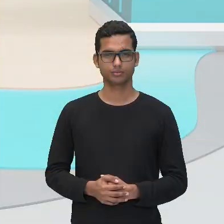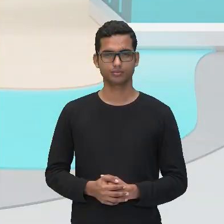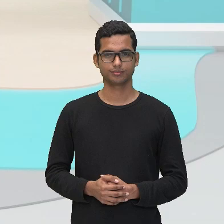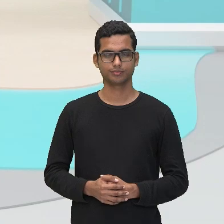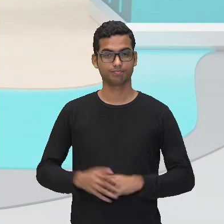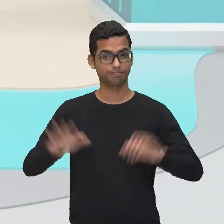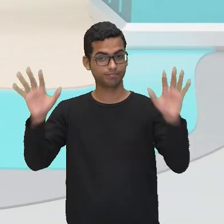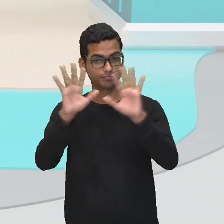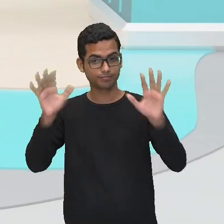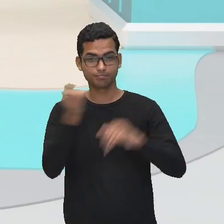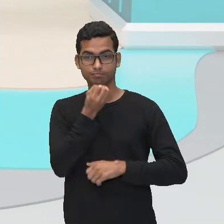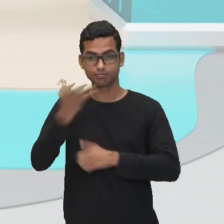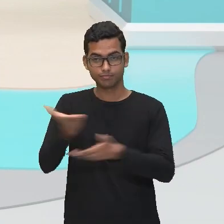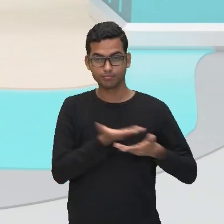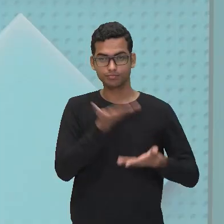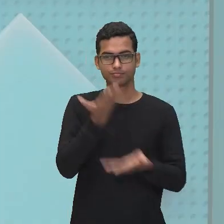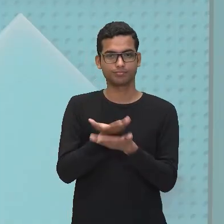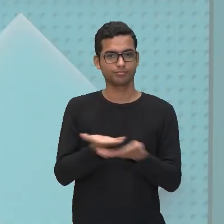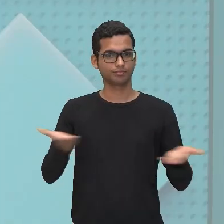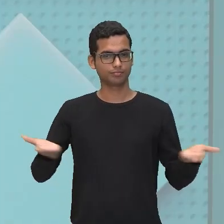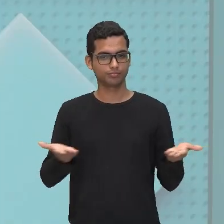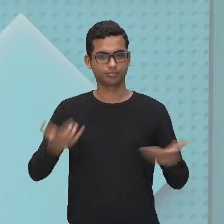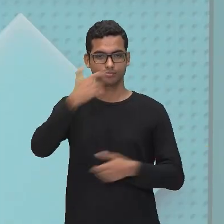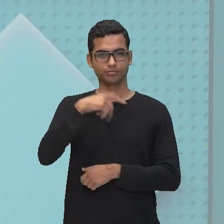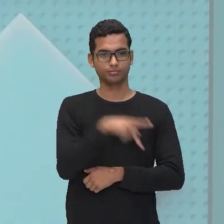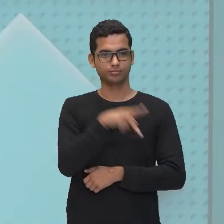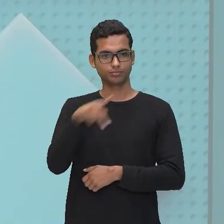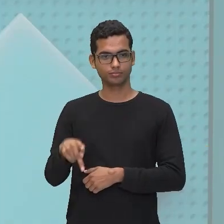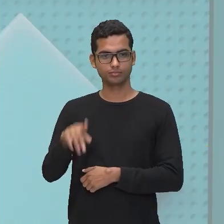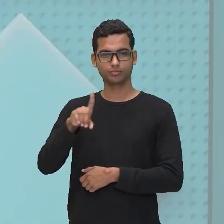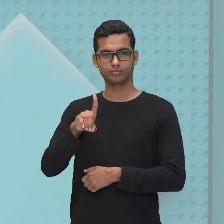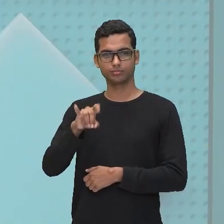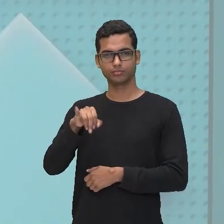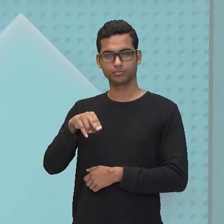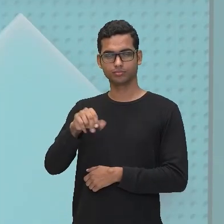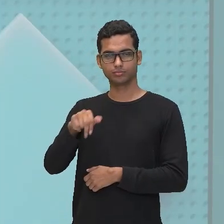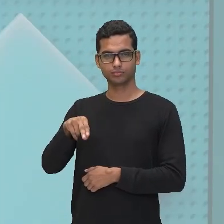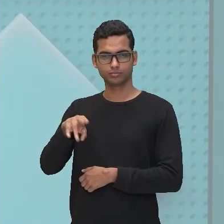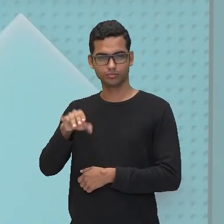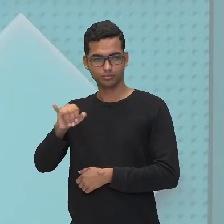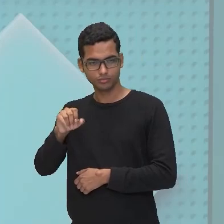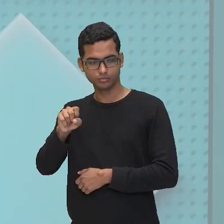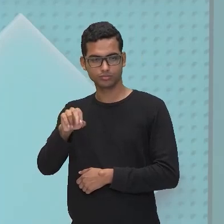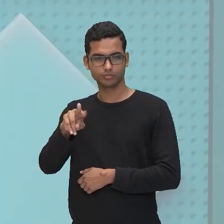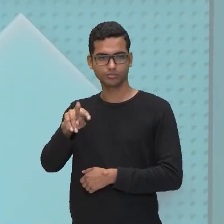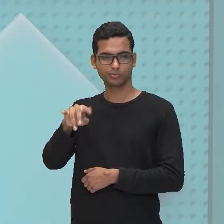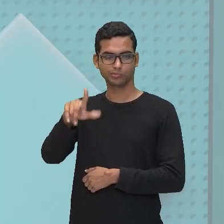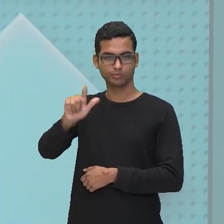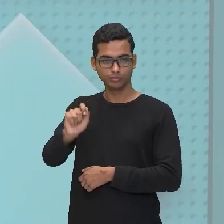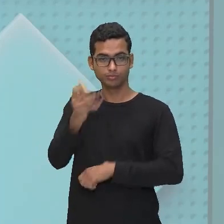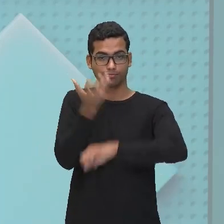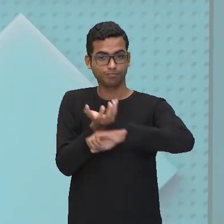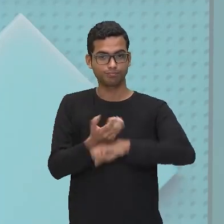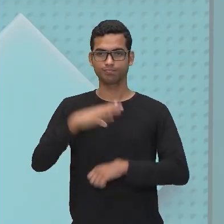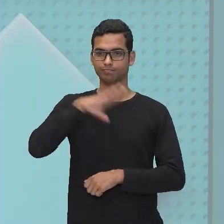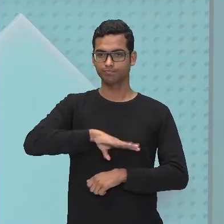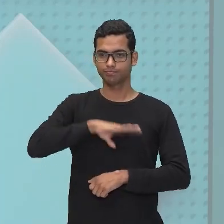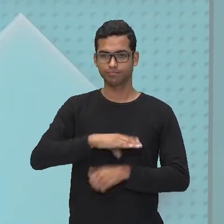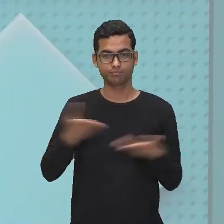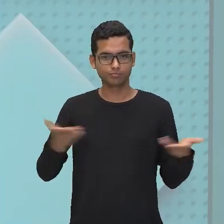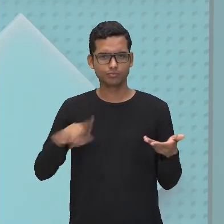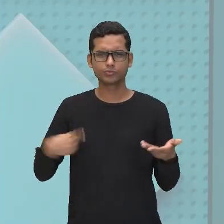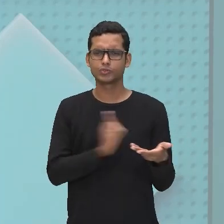Olá, bem-vindos à nossa aula. Eu sou a professora Dinancy Silva, de língua portuguesa, e agora nós